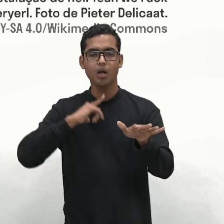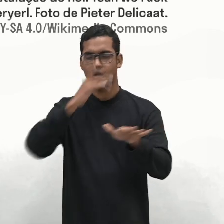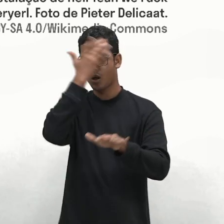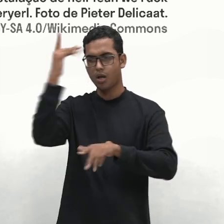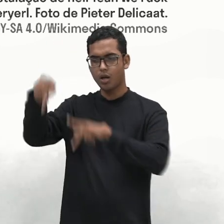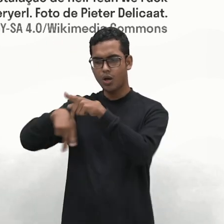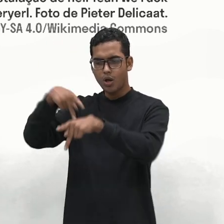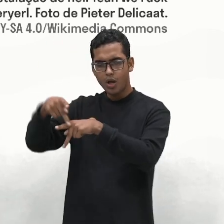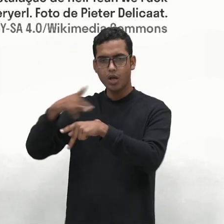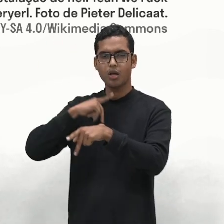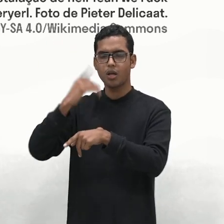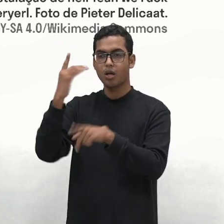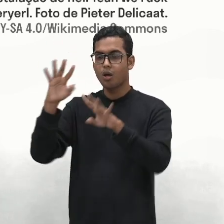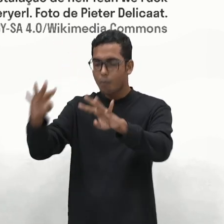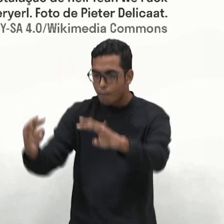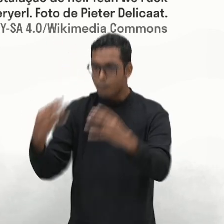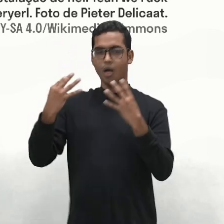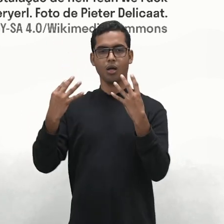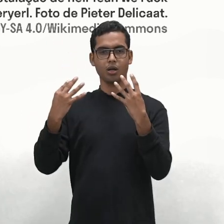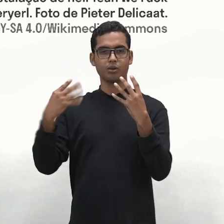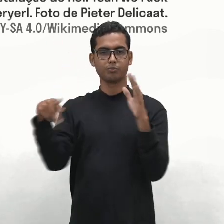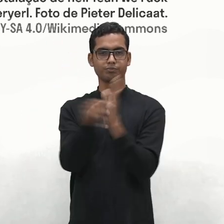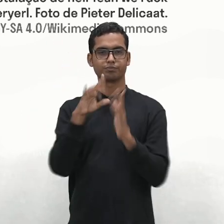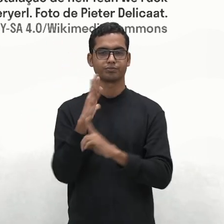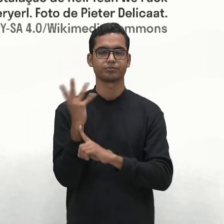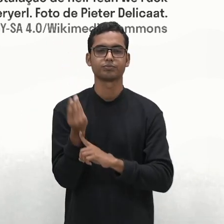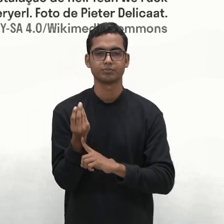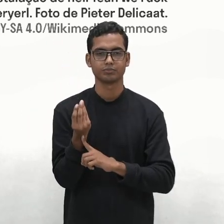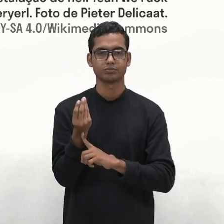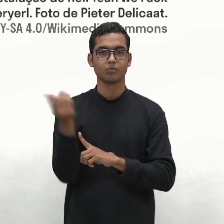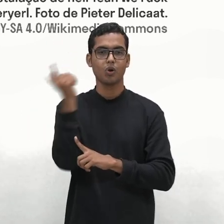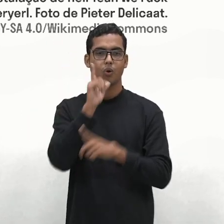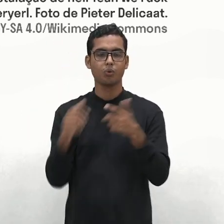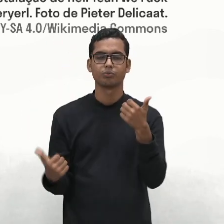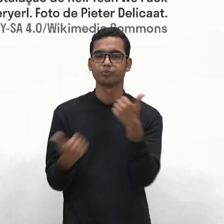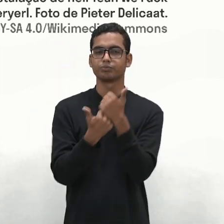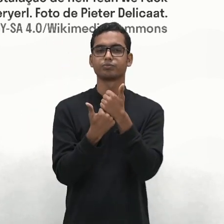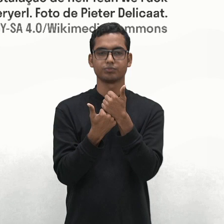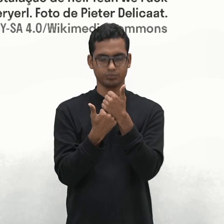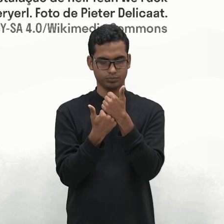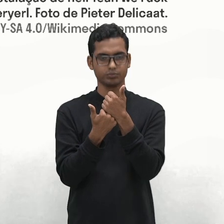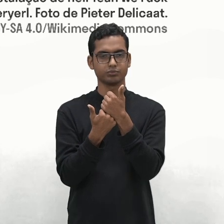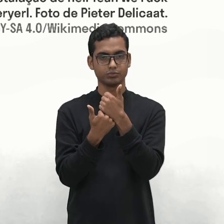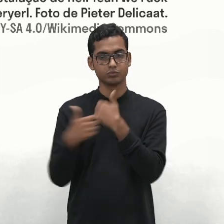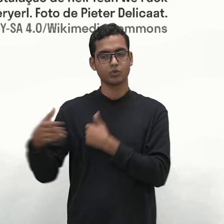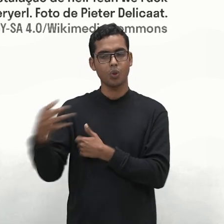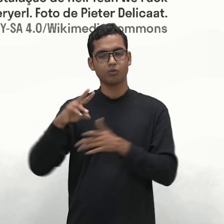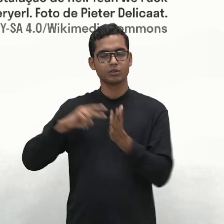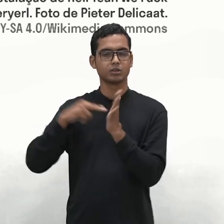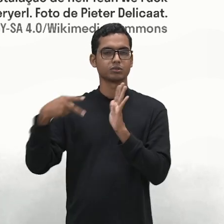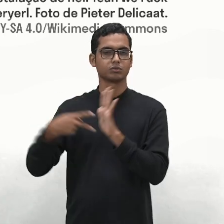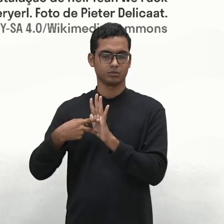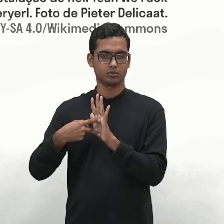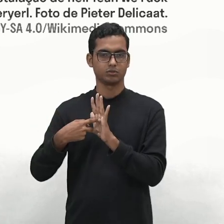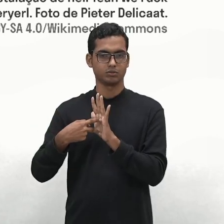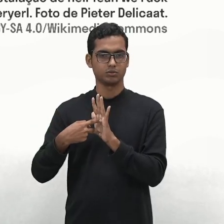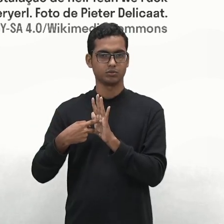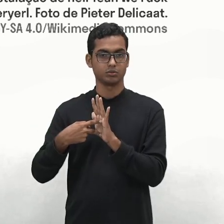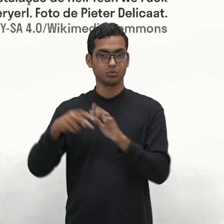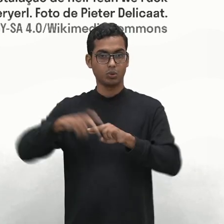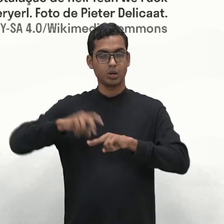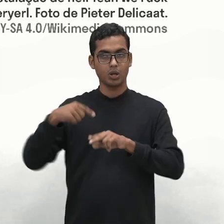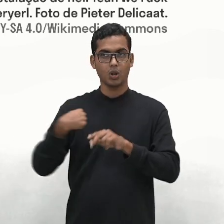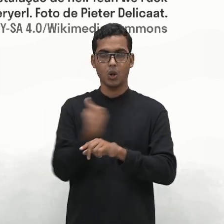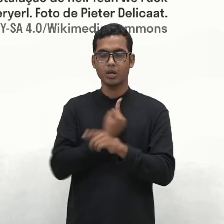público e chamar a atenção, ele vai ser um aliado de quê? Ressignificar o que nós tínhamos, um